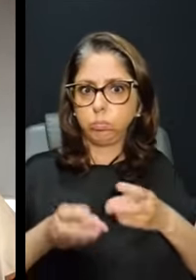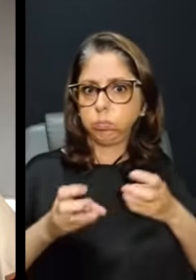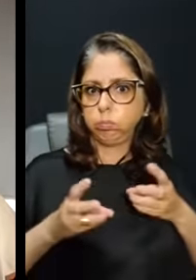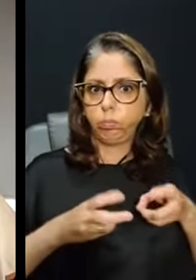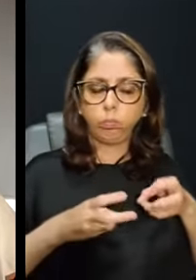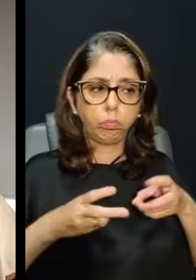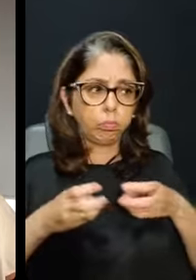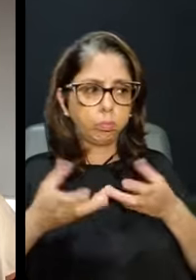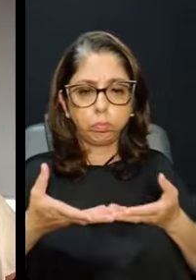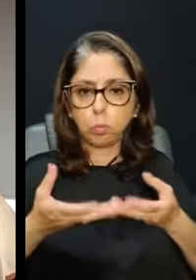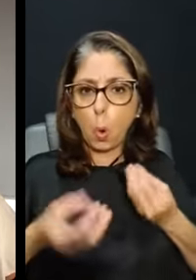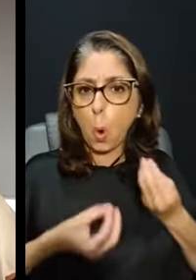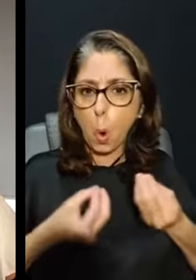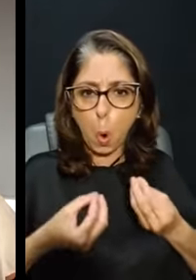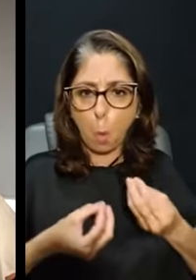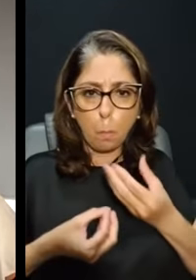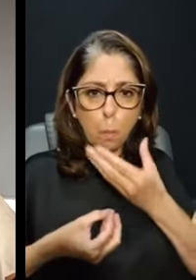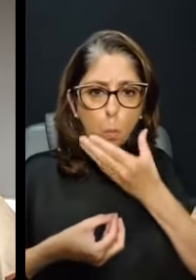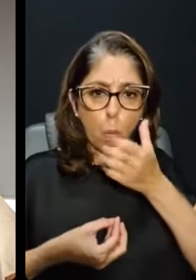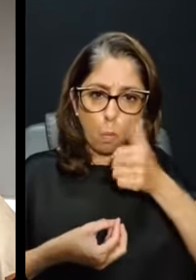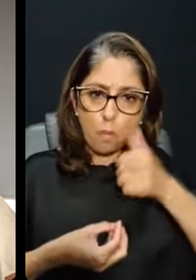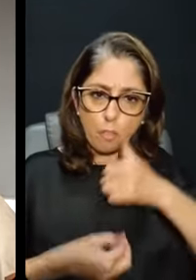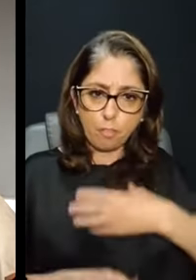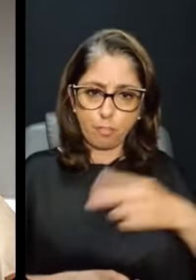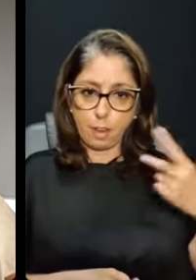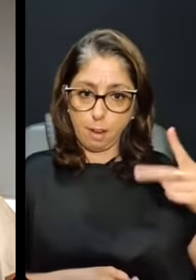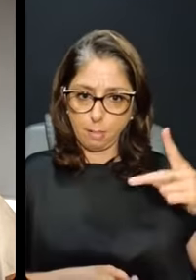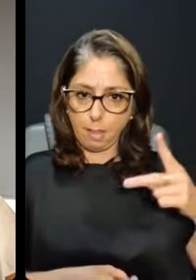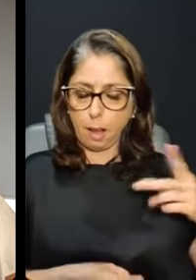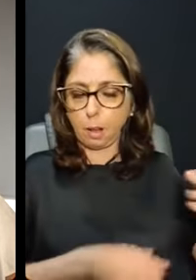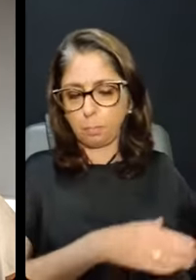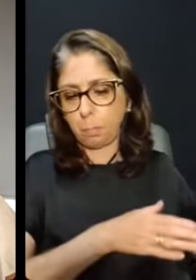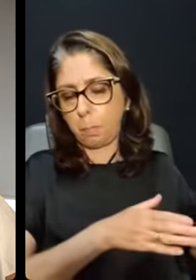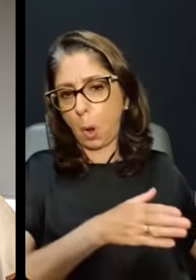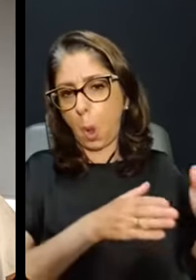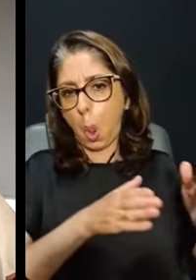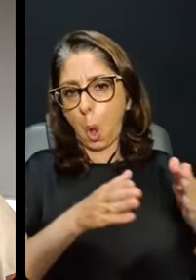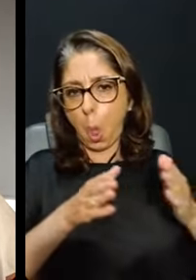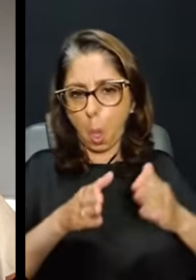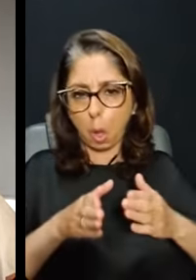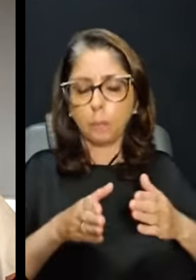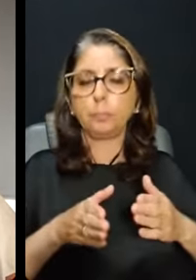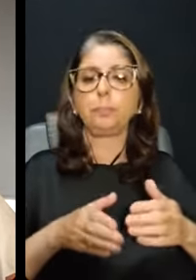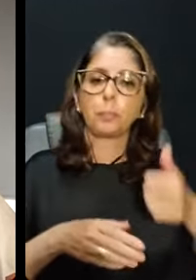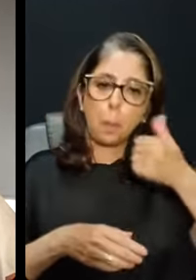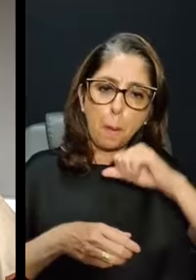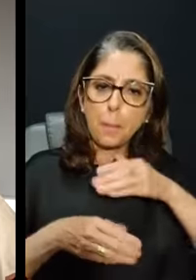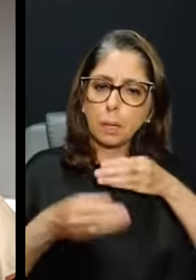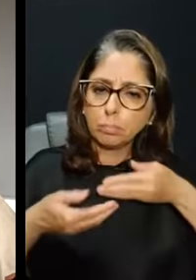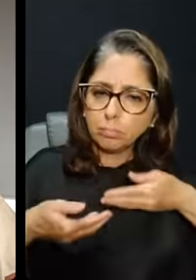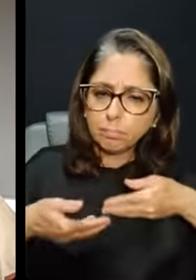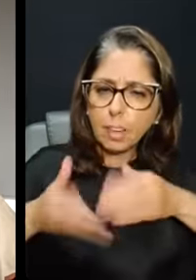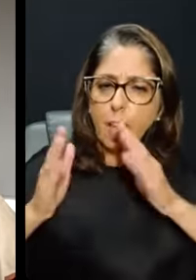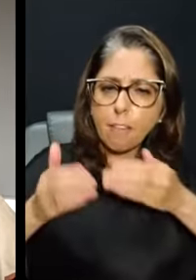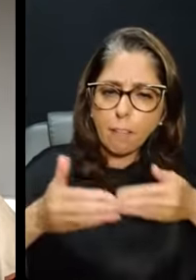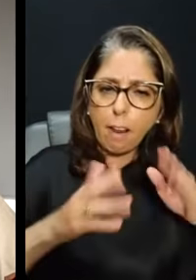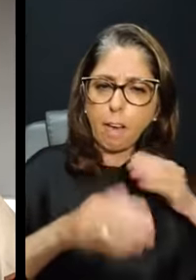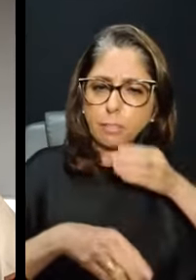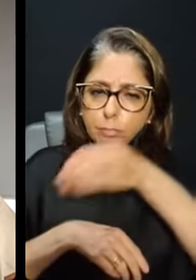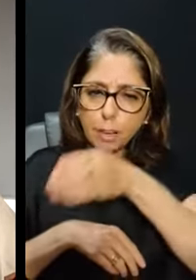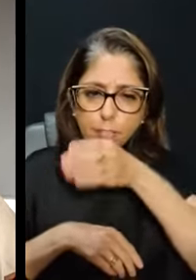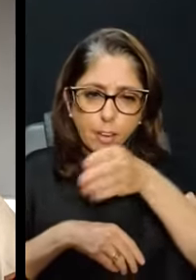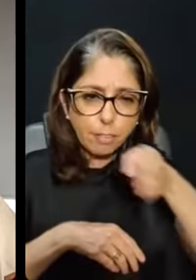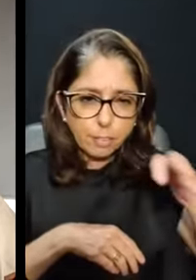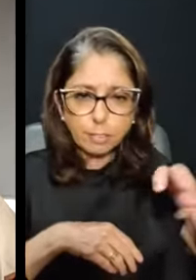Mas um ponto interessante, Gabi, da tua trajetória é justamente que você também faz cursos,